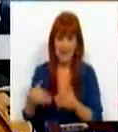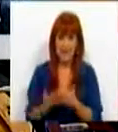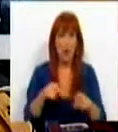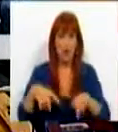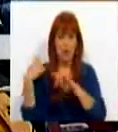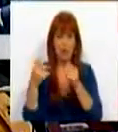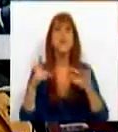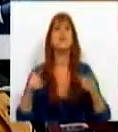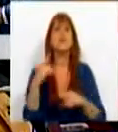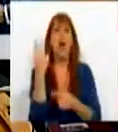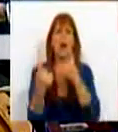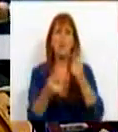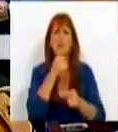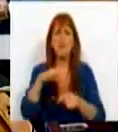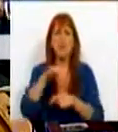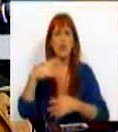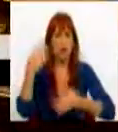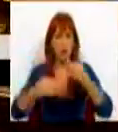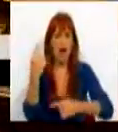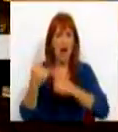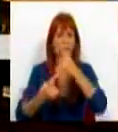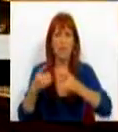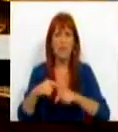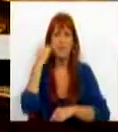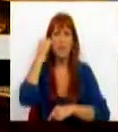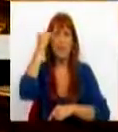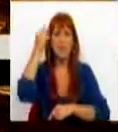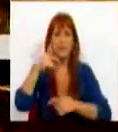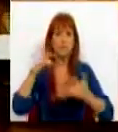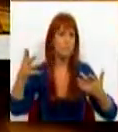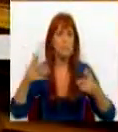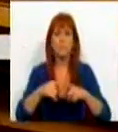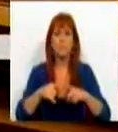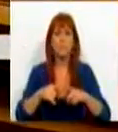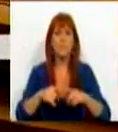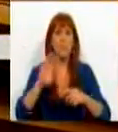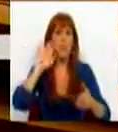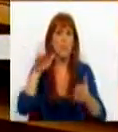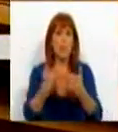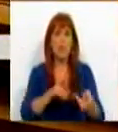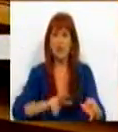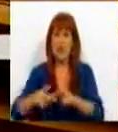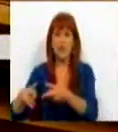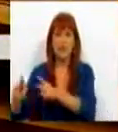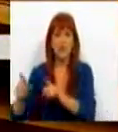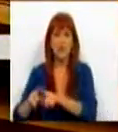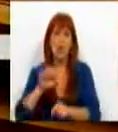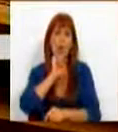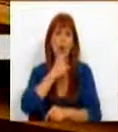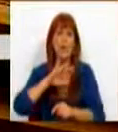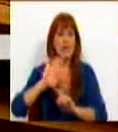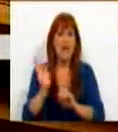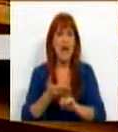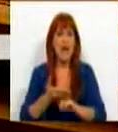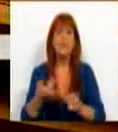discussão são algumas medidas na área da justiça, particularmente com propostas de alteração ao Código